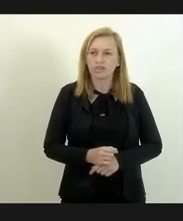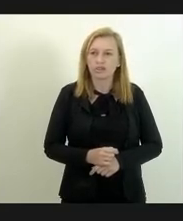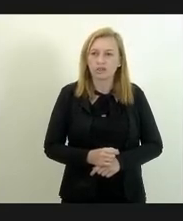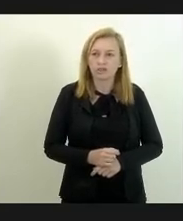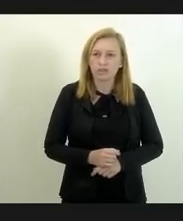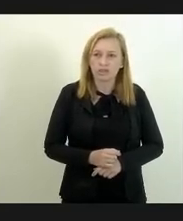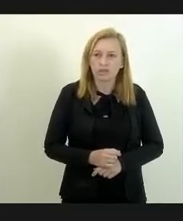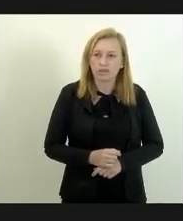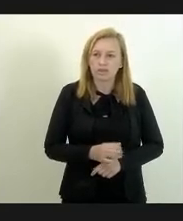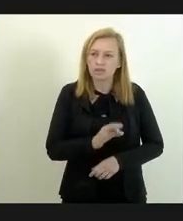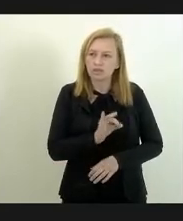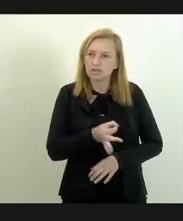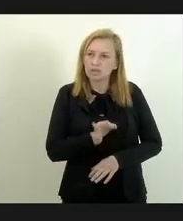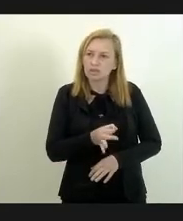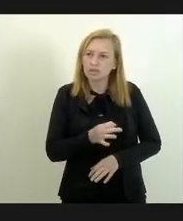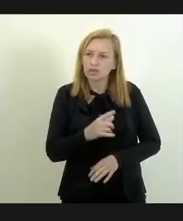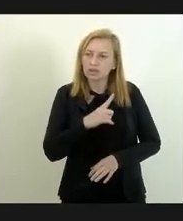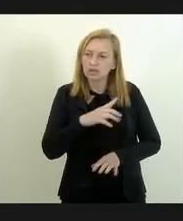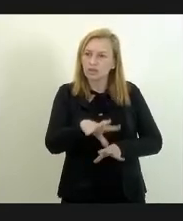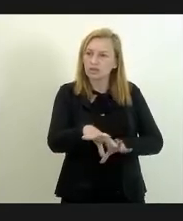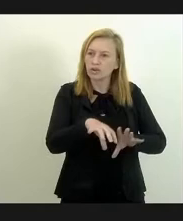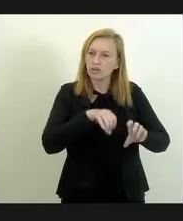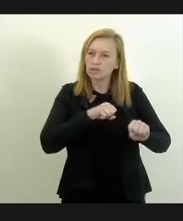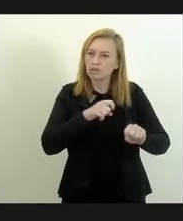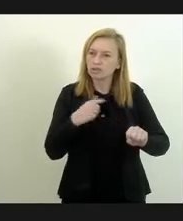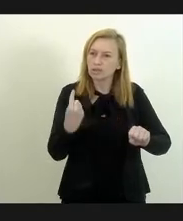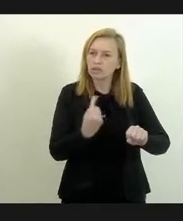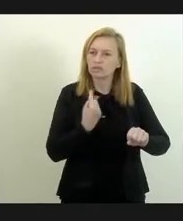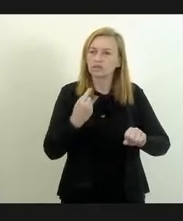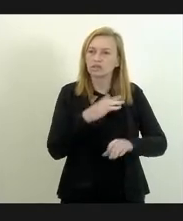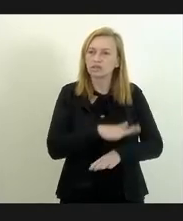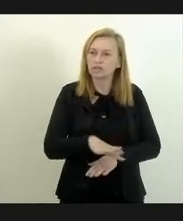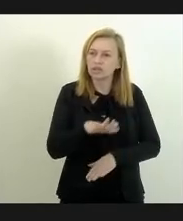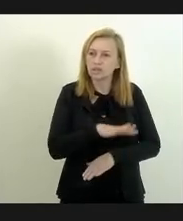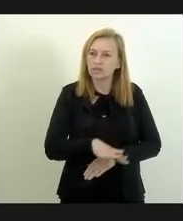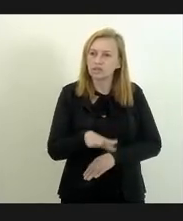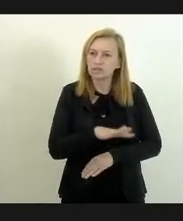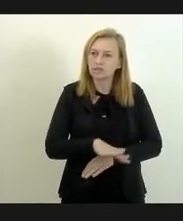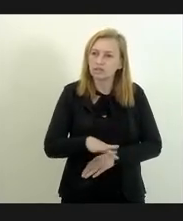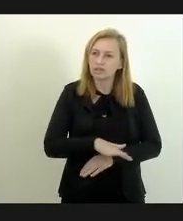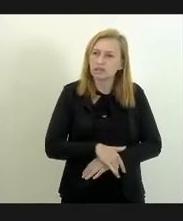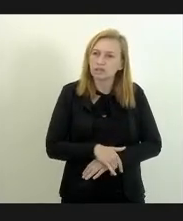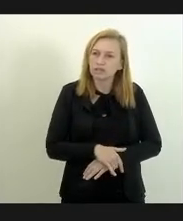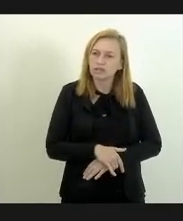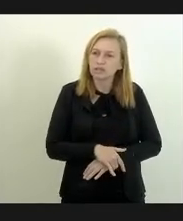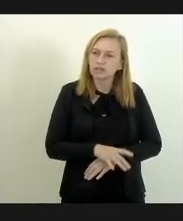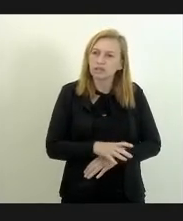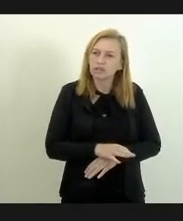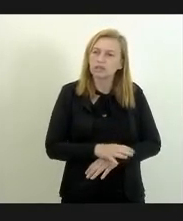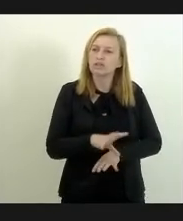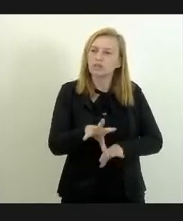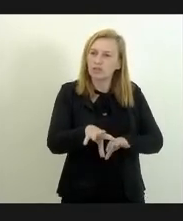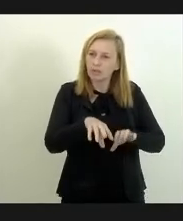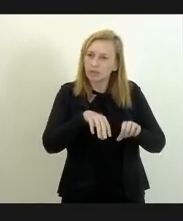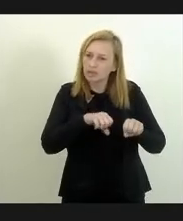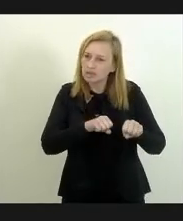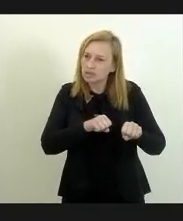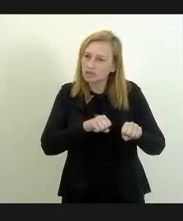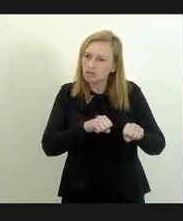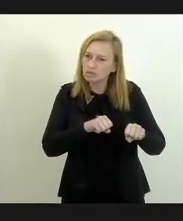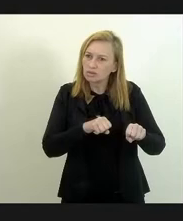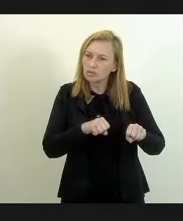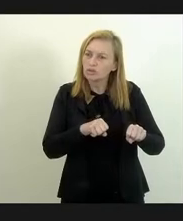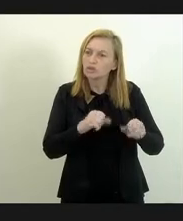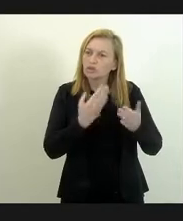a gente garanta na formação das nossas crianças, que a gente garanta na formação e